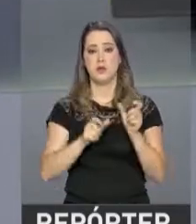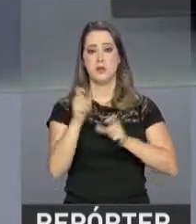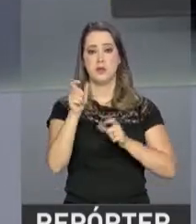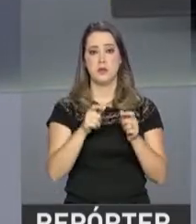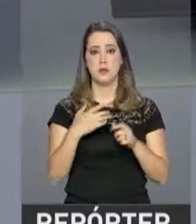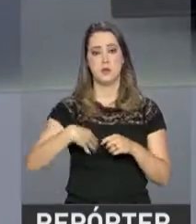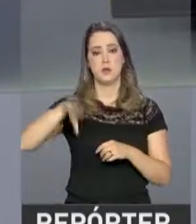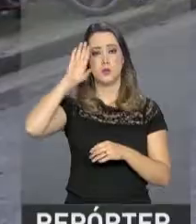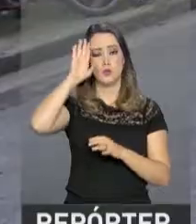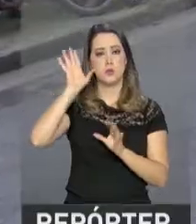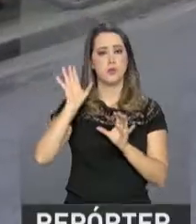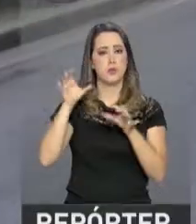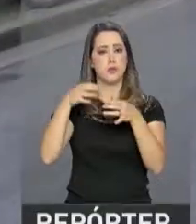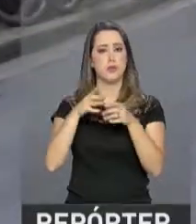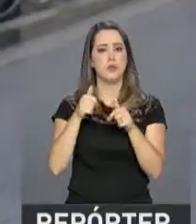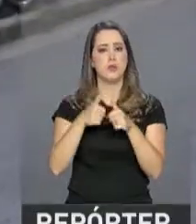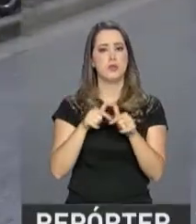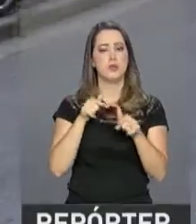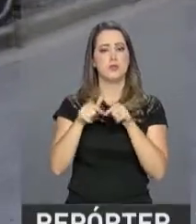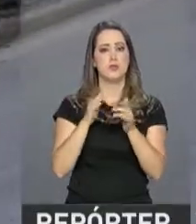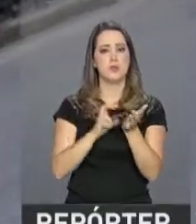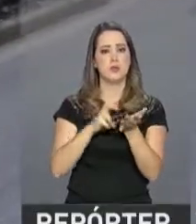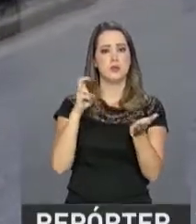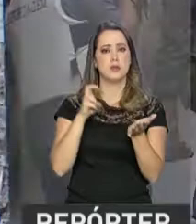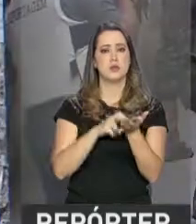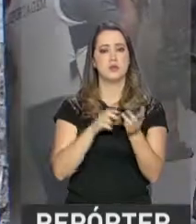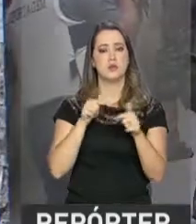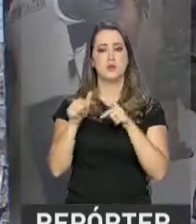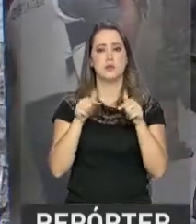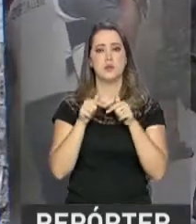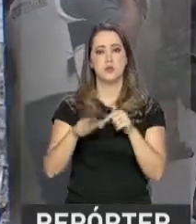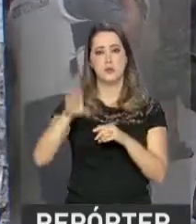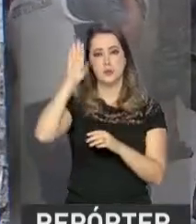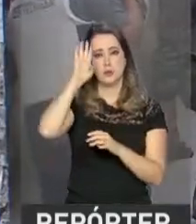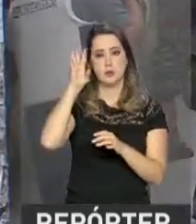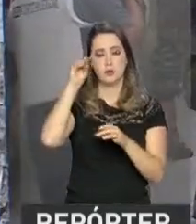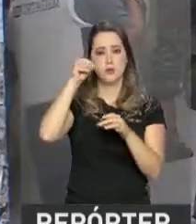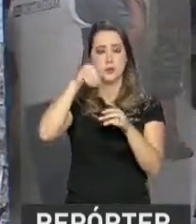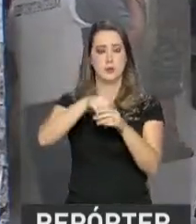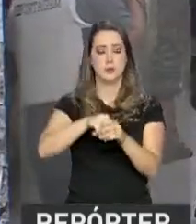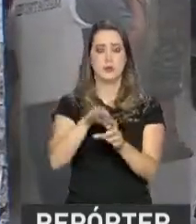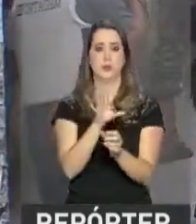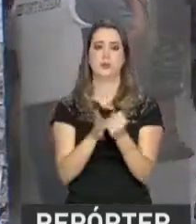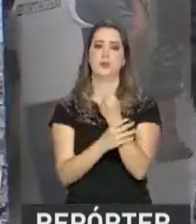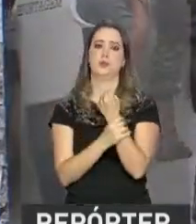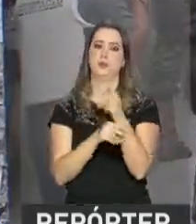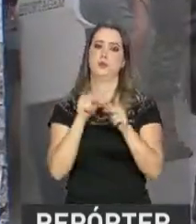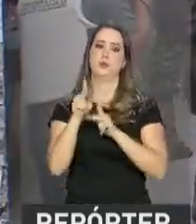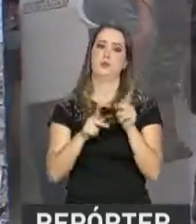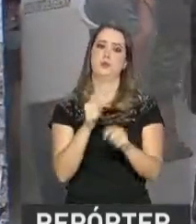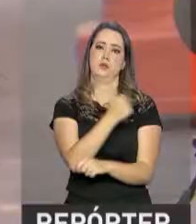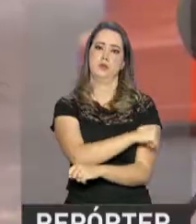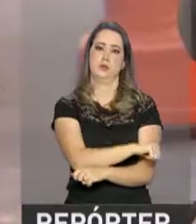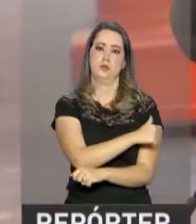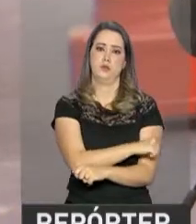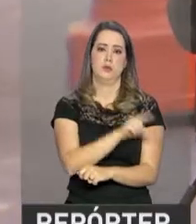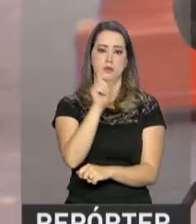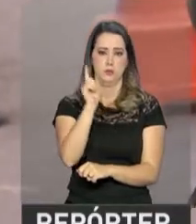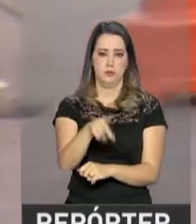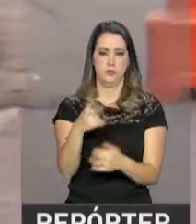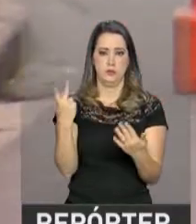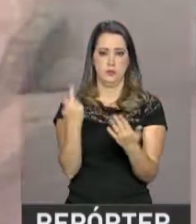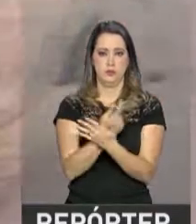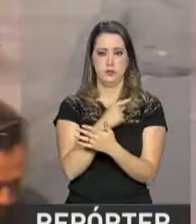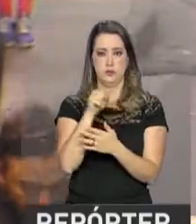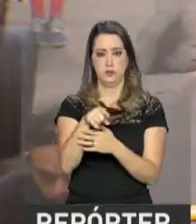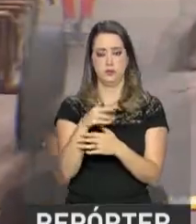Forças Armadas estão atuando desde amanhã em uma operação da Intervenção Federal na Segurança Pública do Rio de Janeiro. Estão